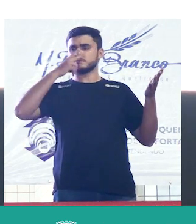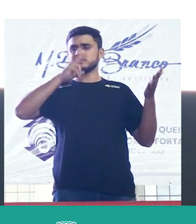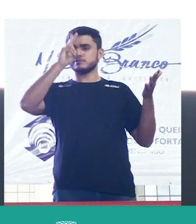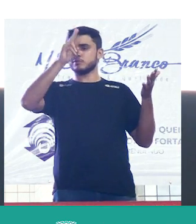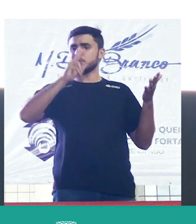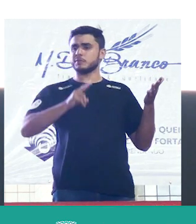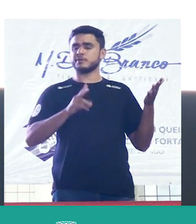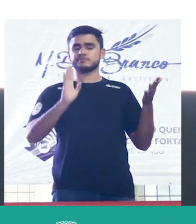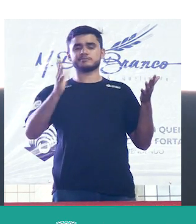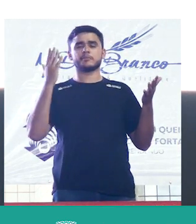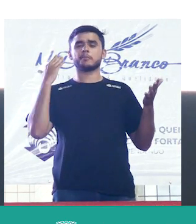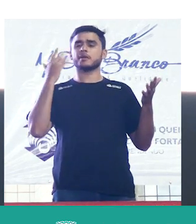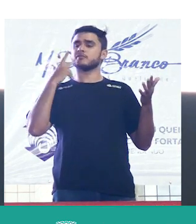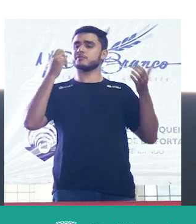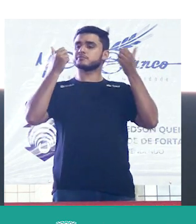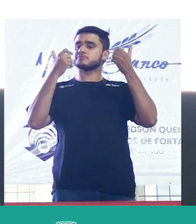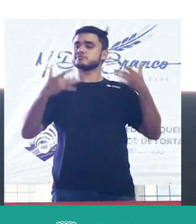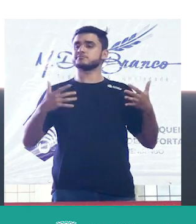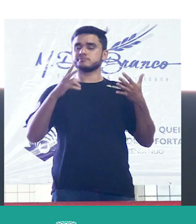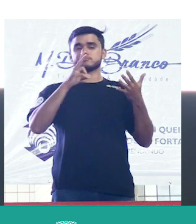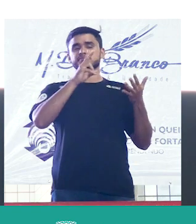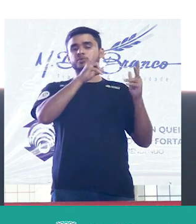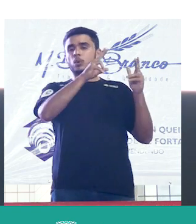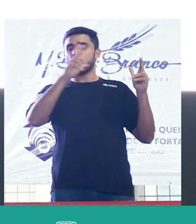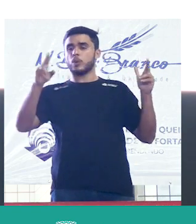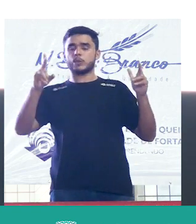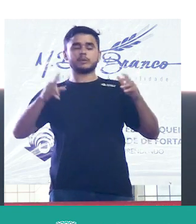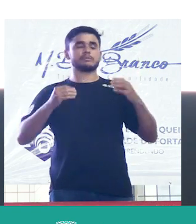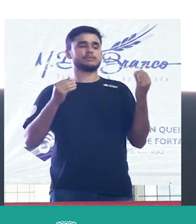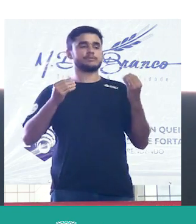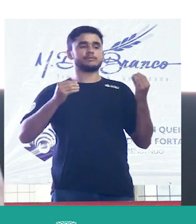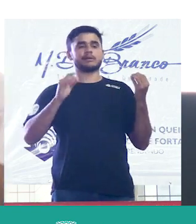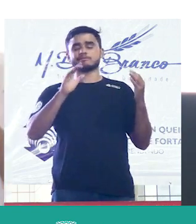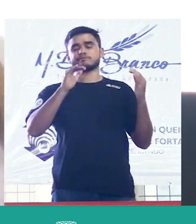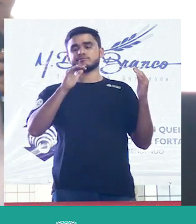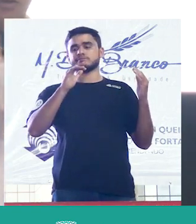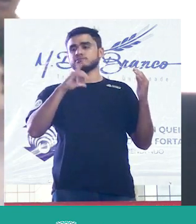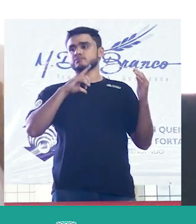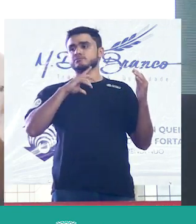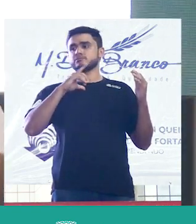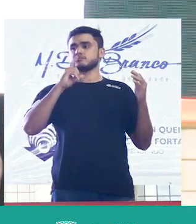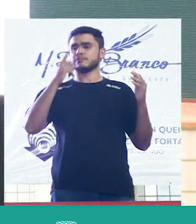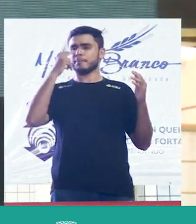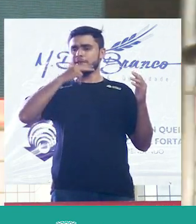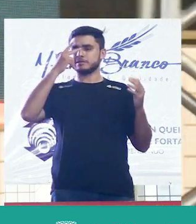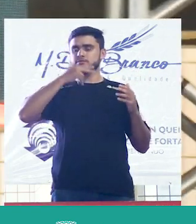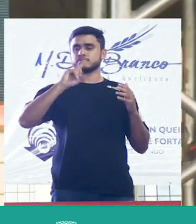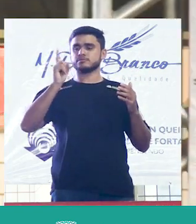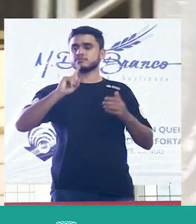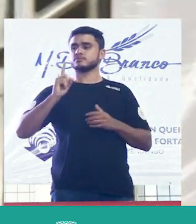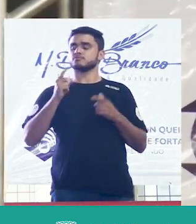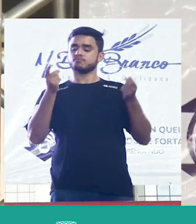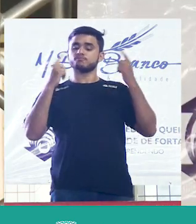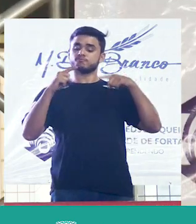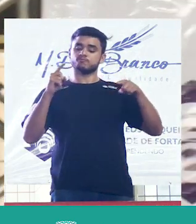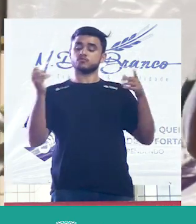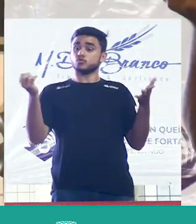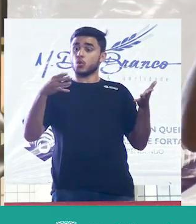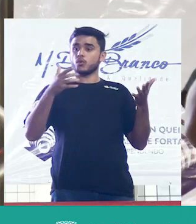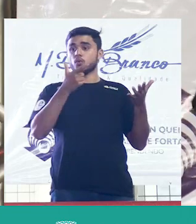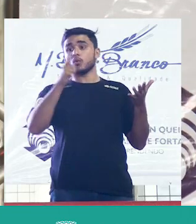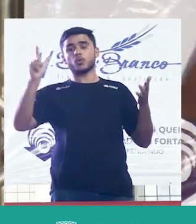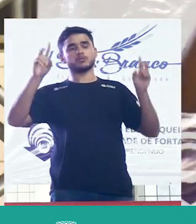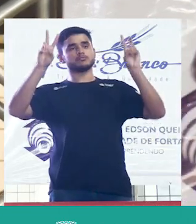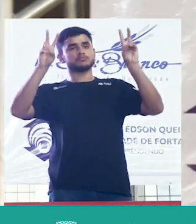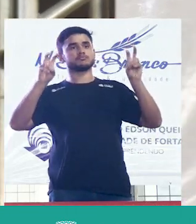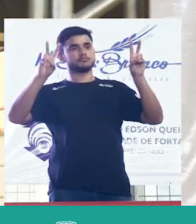situação anterior, que é quando há reações sucessivas. Então, para a gente não repetir um caso e deixar de falar